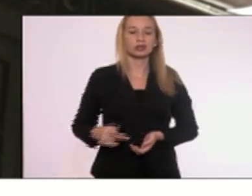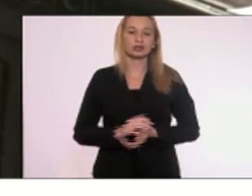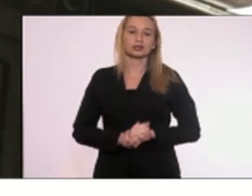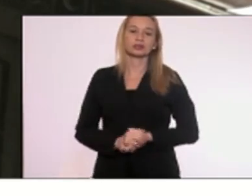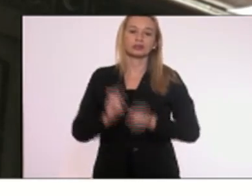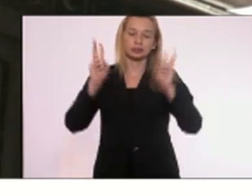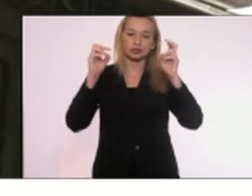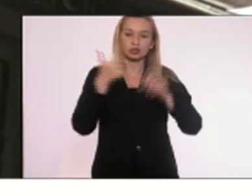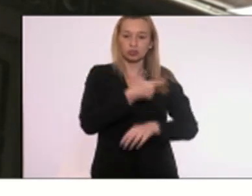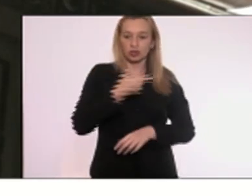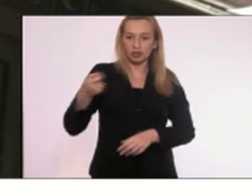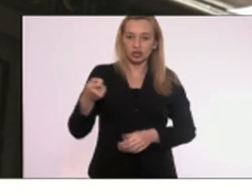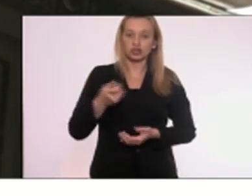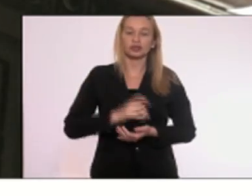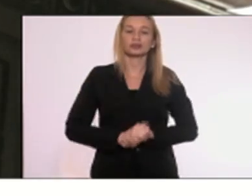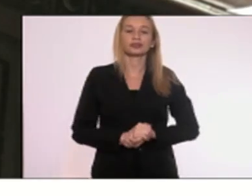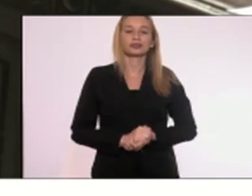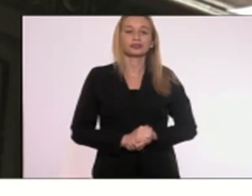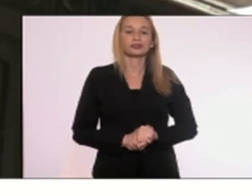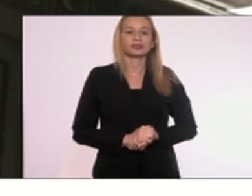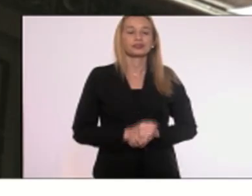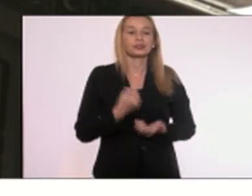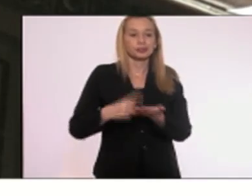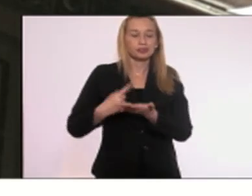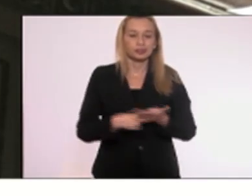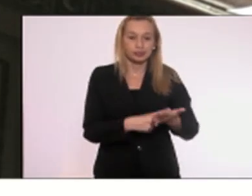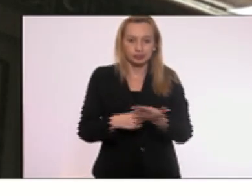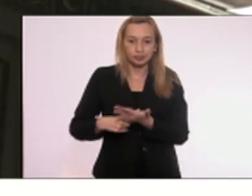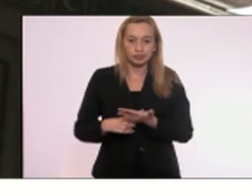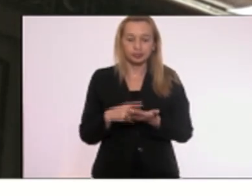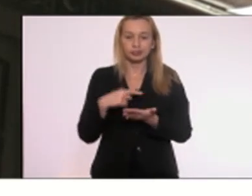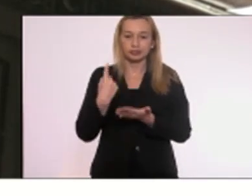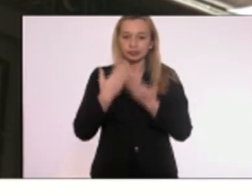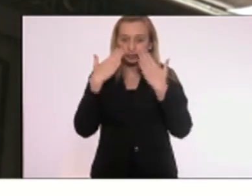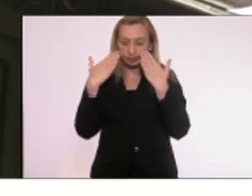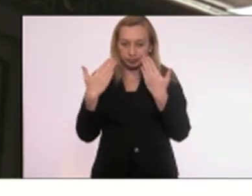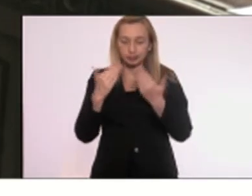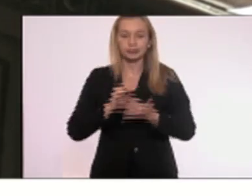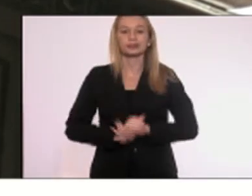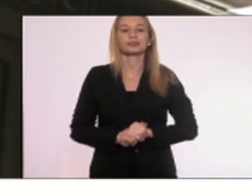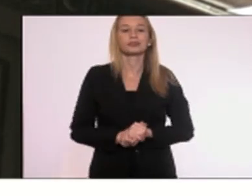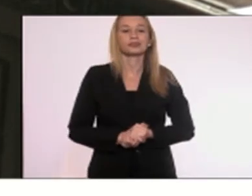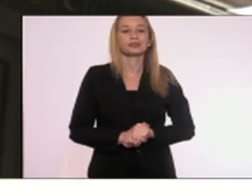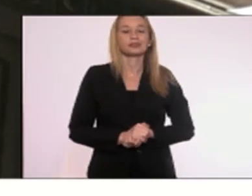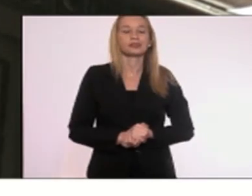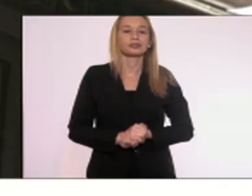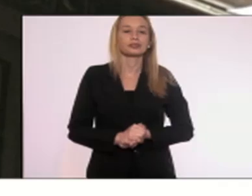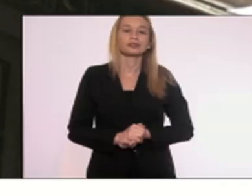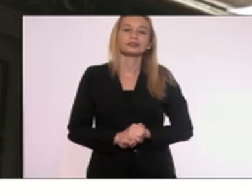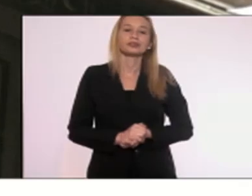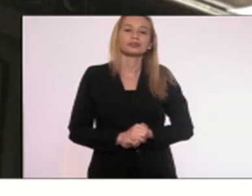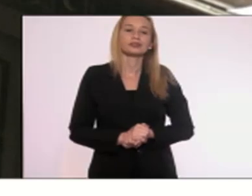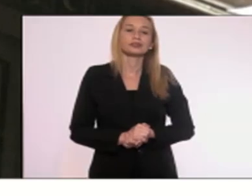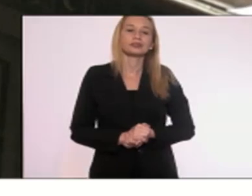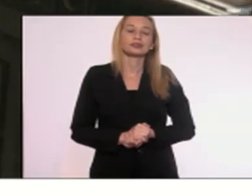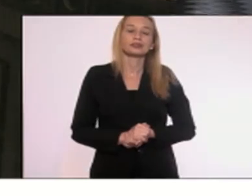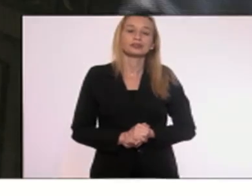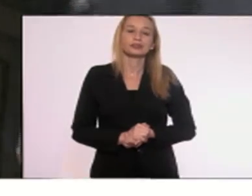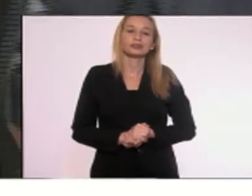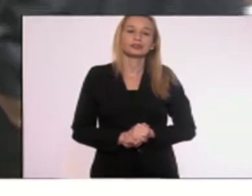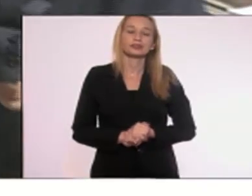para 2020, o acordo é que nós apresentássemos, acolhêssemos